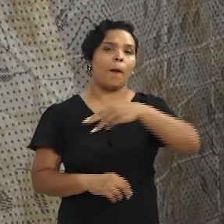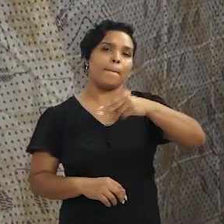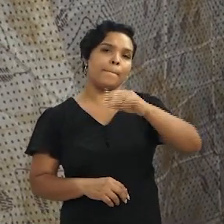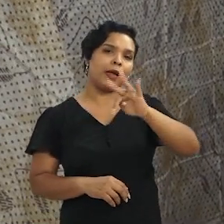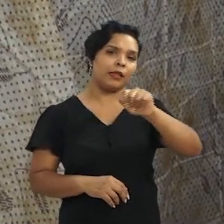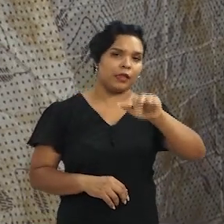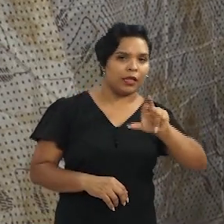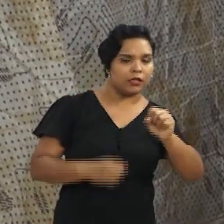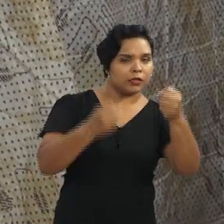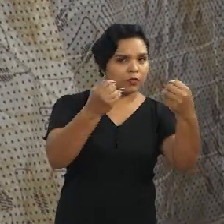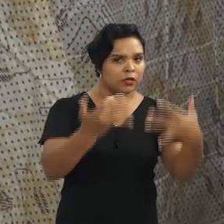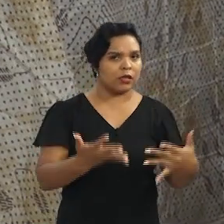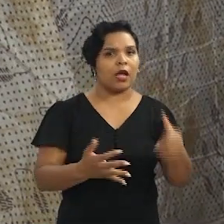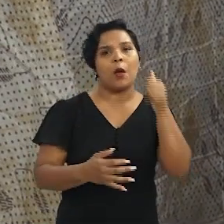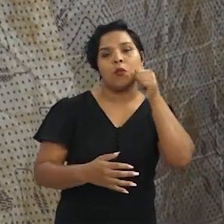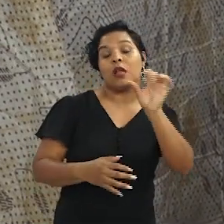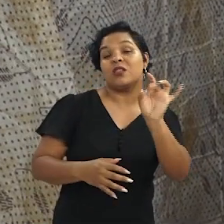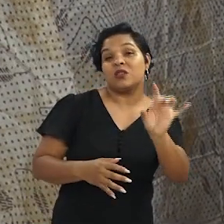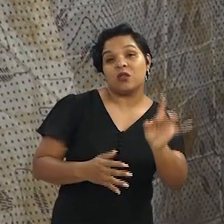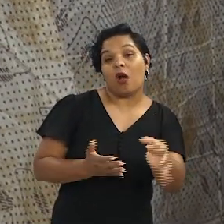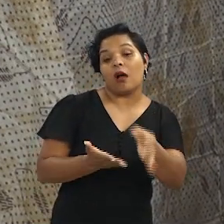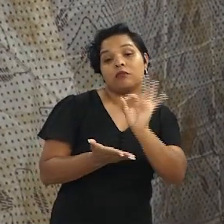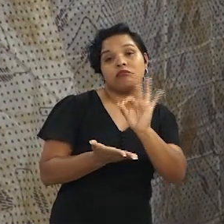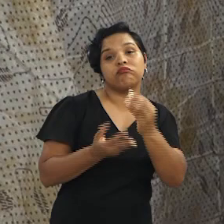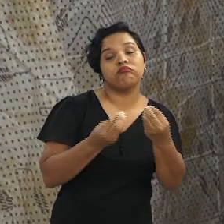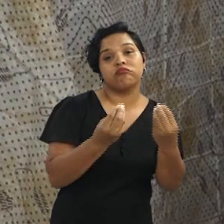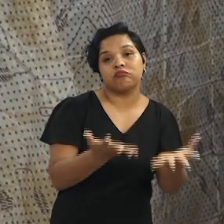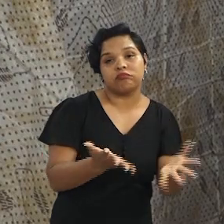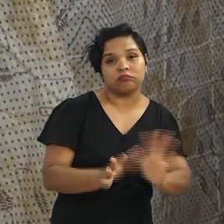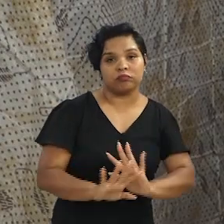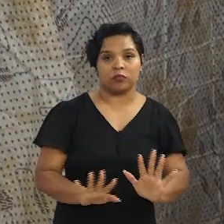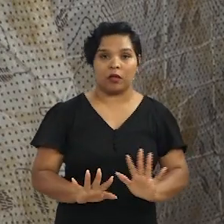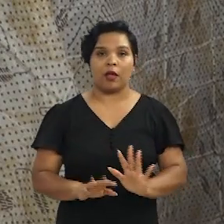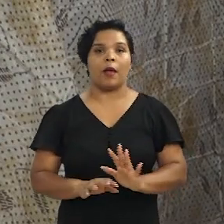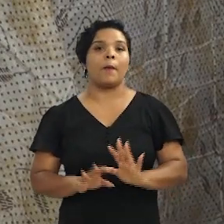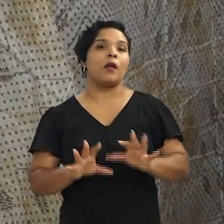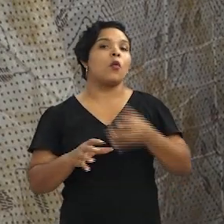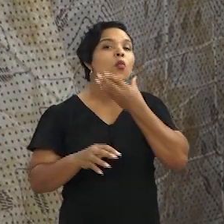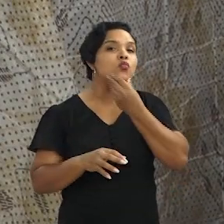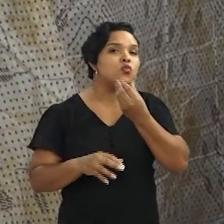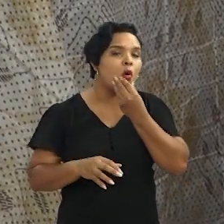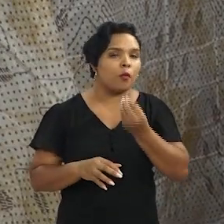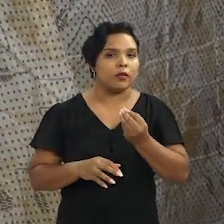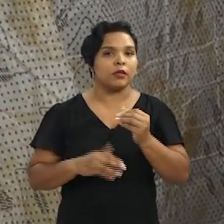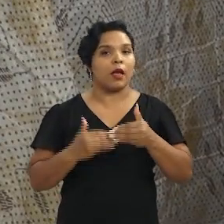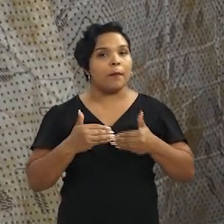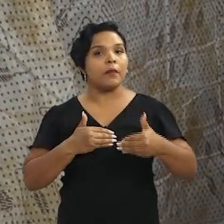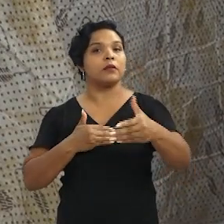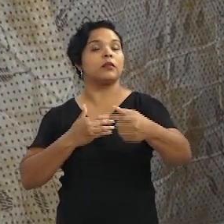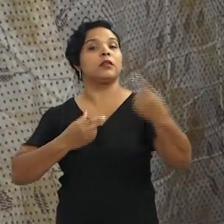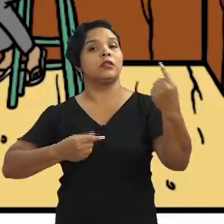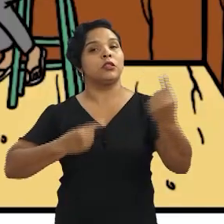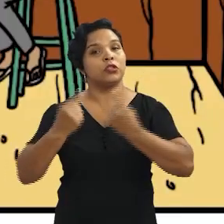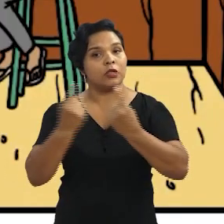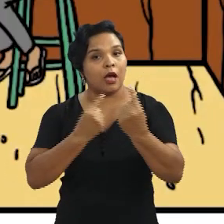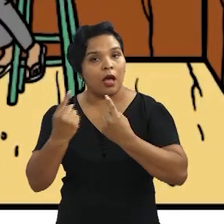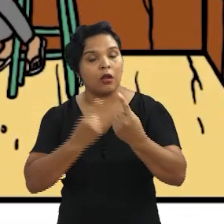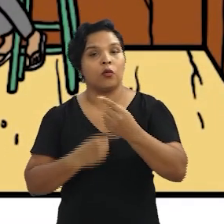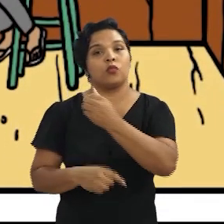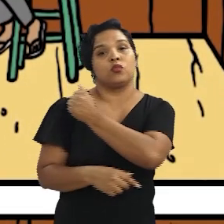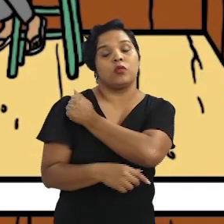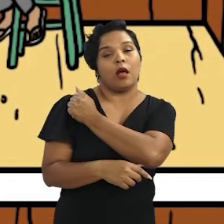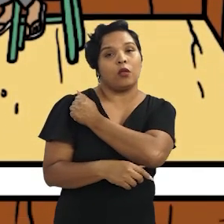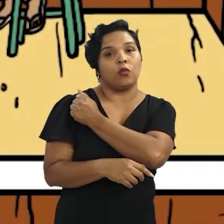sua perspectiva machista, dizer que o papel da mulher seria somente fazer café para os cangaceiros. A partir